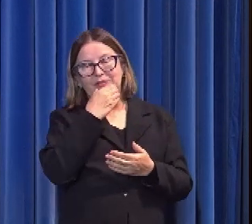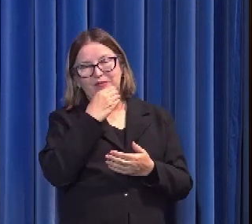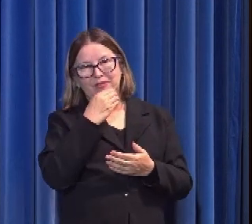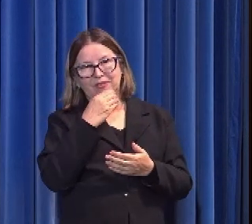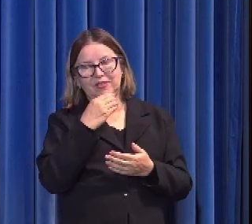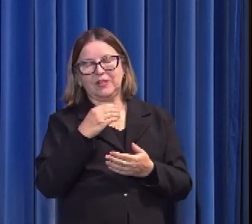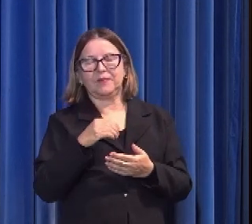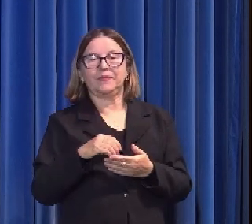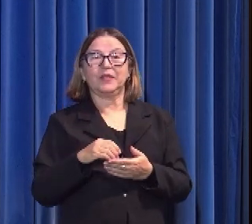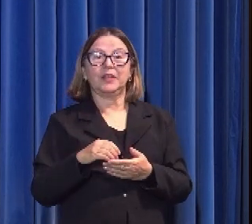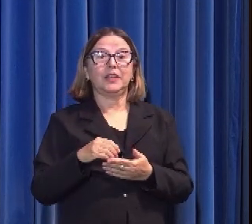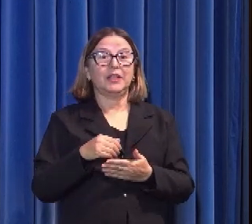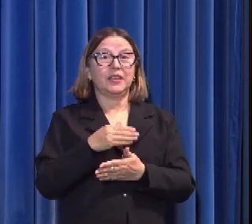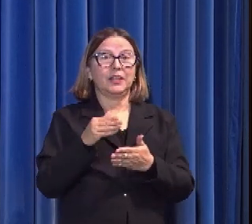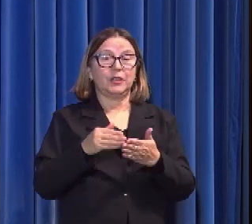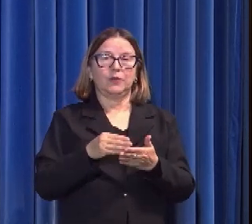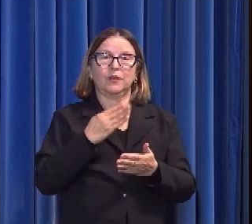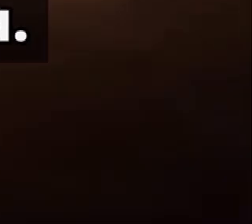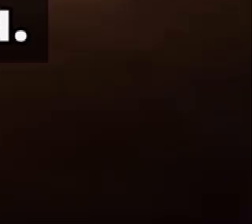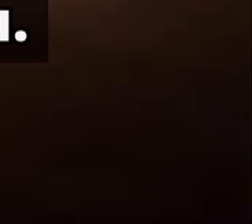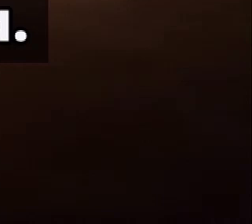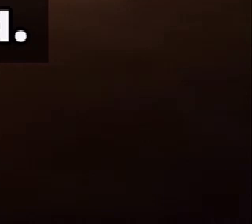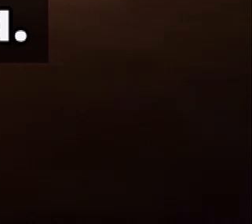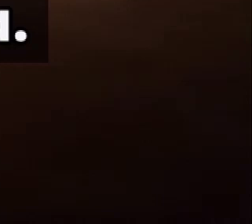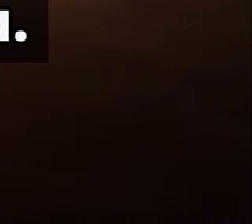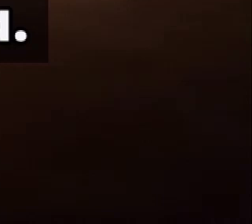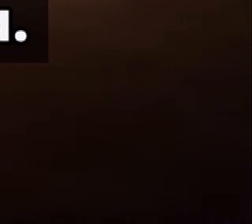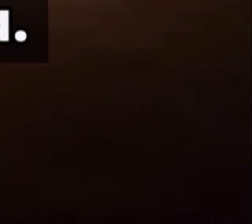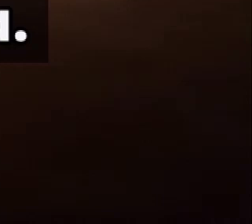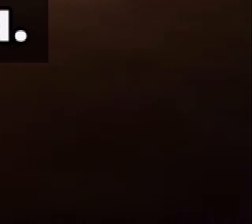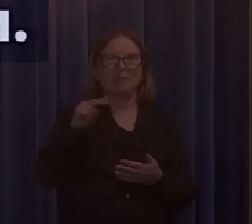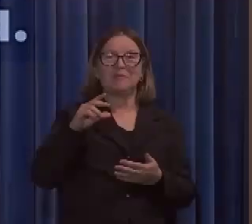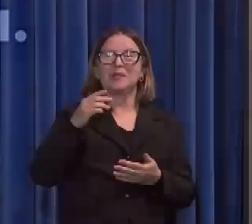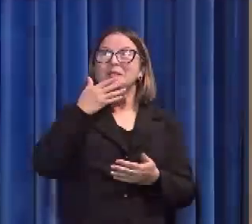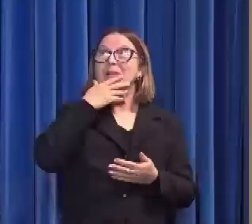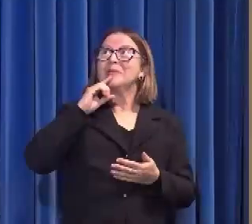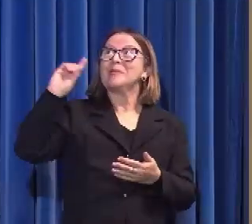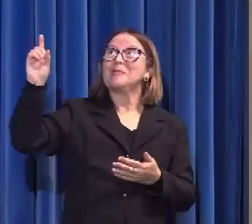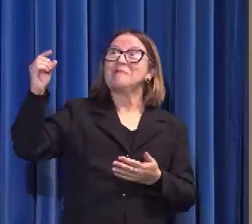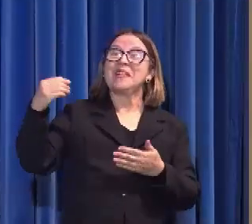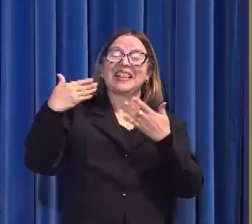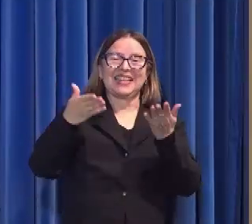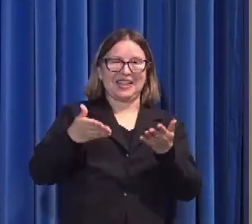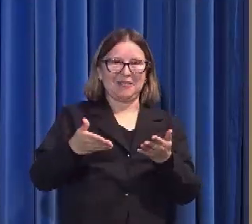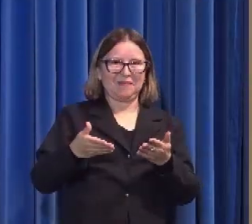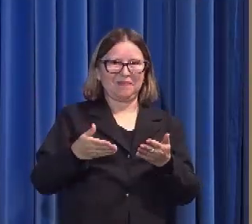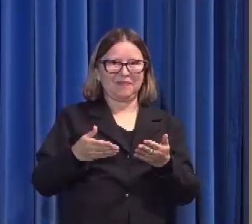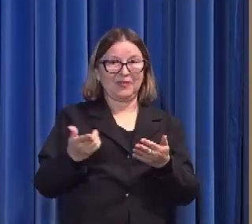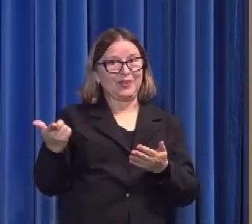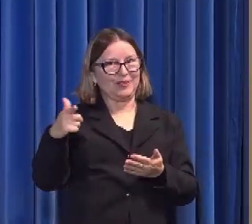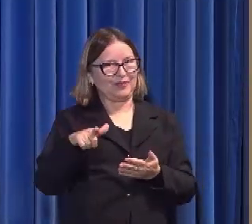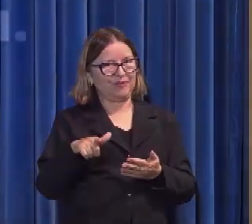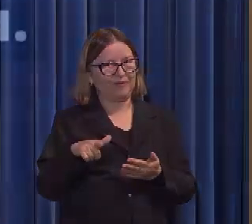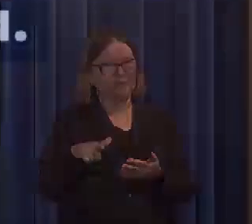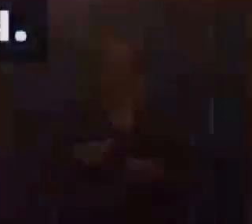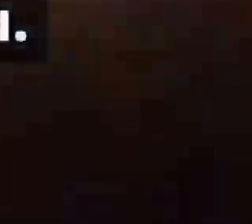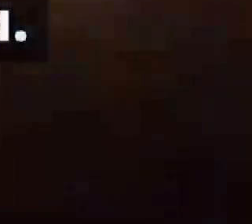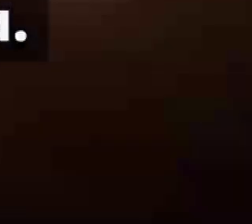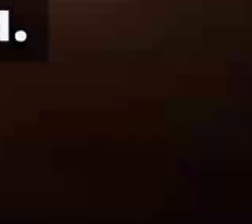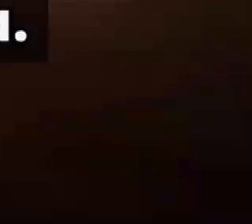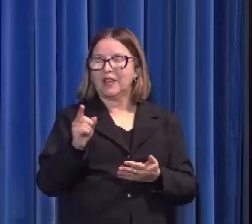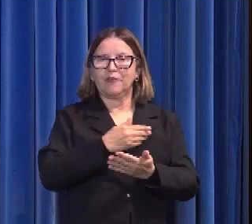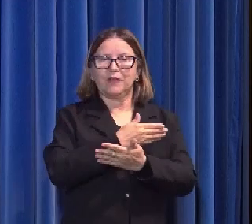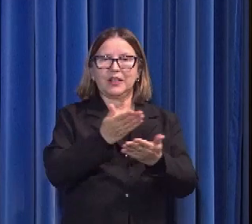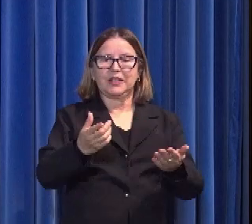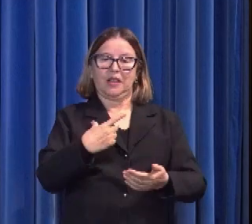pedirdes ao pai em meu nome ele Volo concederá Você pode ler outra vez não fostes vós